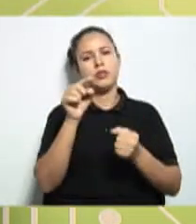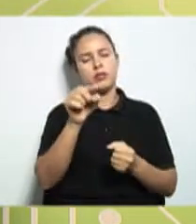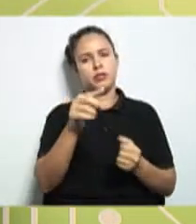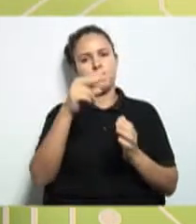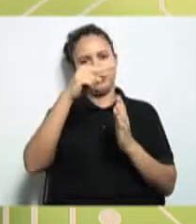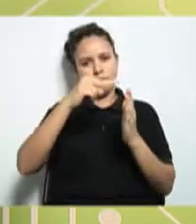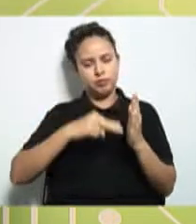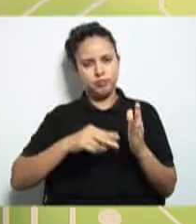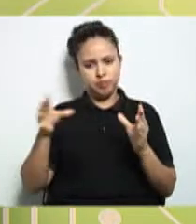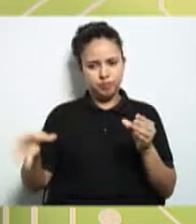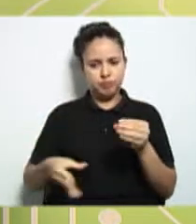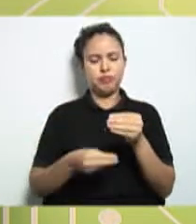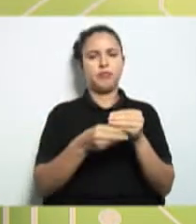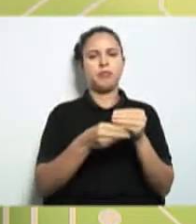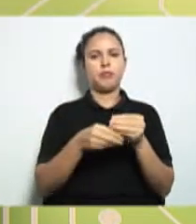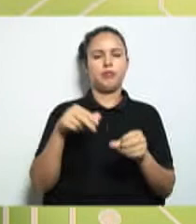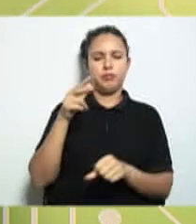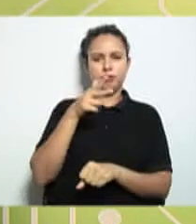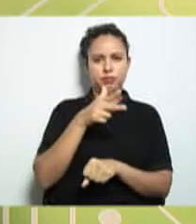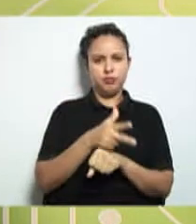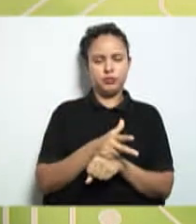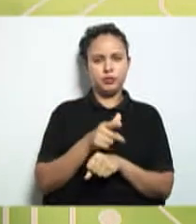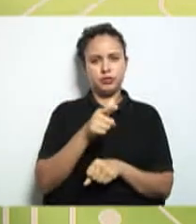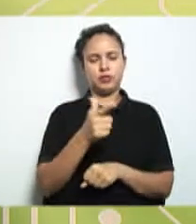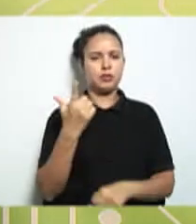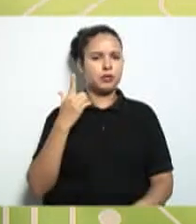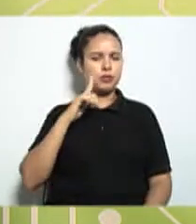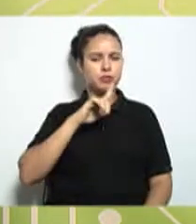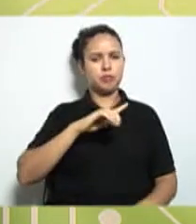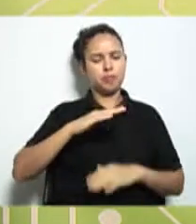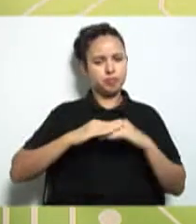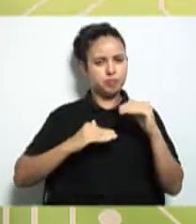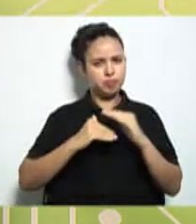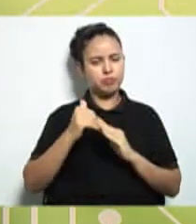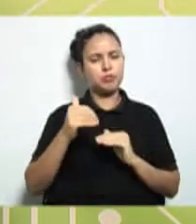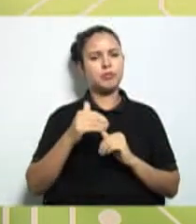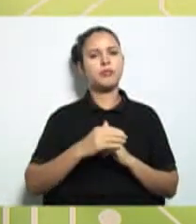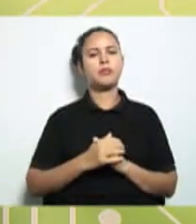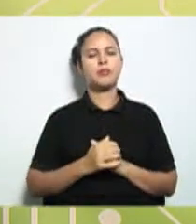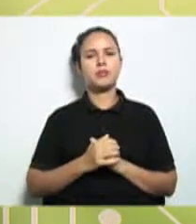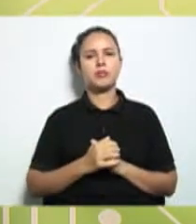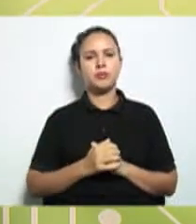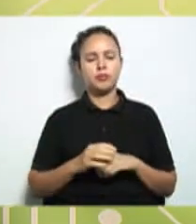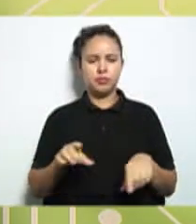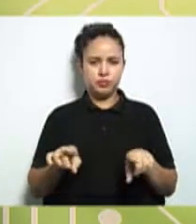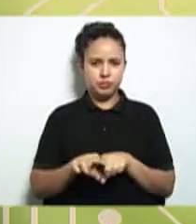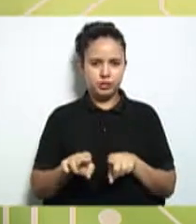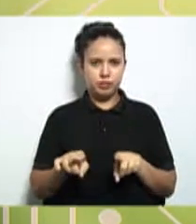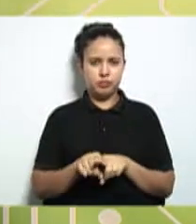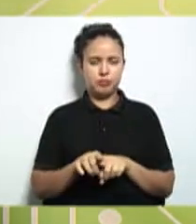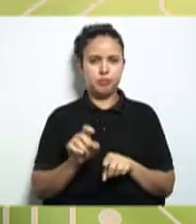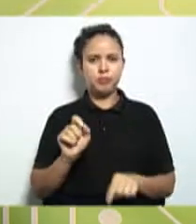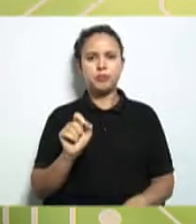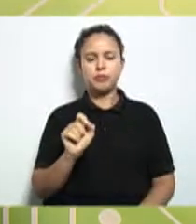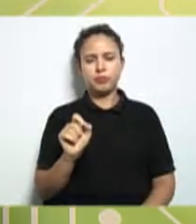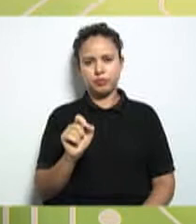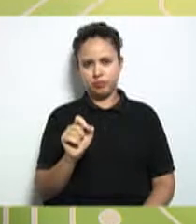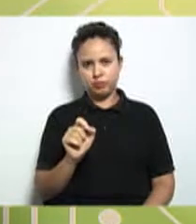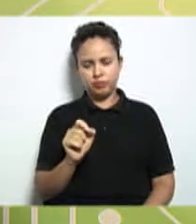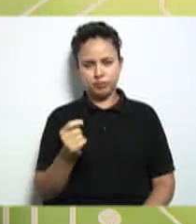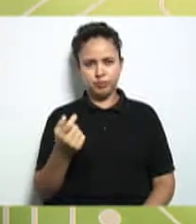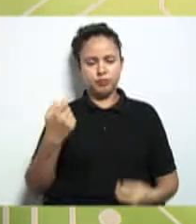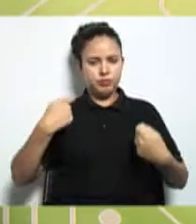complementar, vão ser vídeos para que você possa aperfeiçoar e quando chegar o momento certo, né, que você